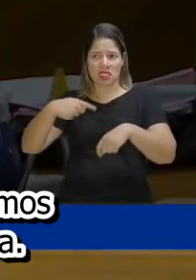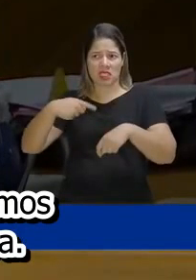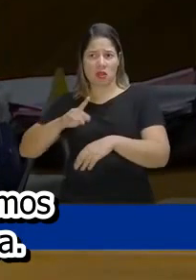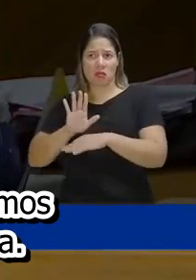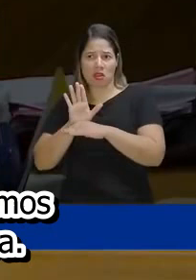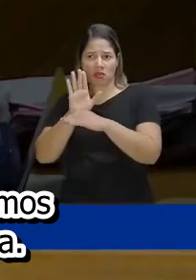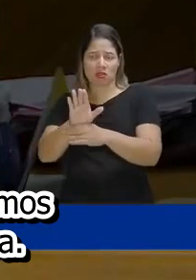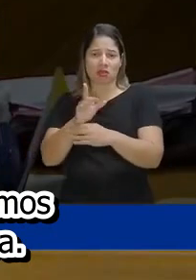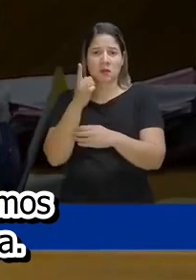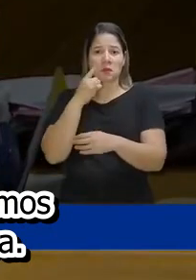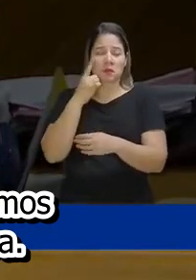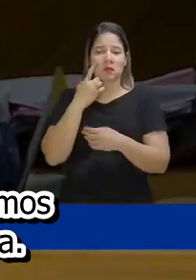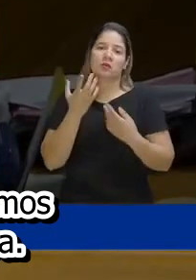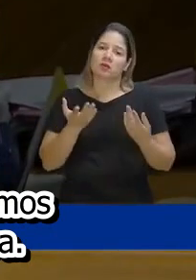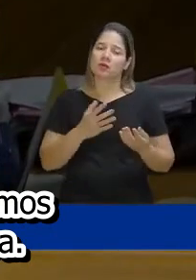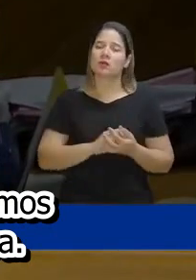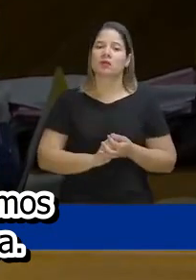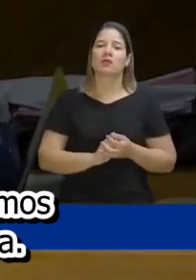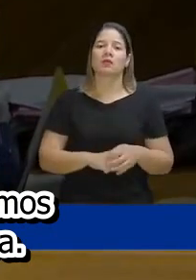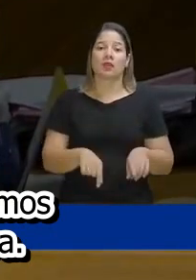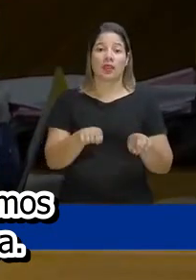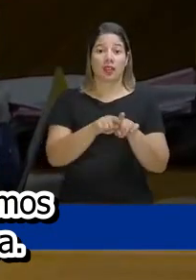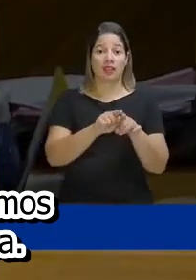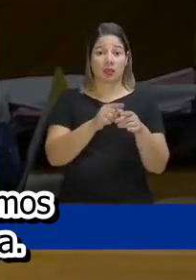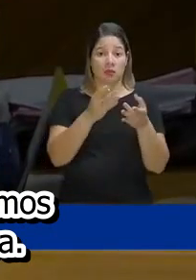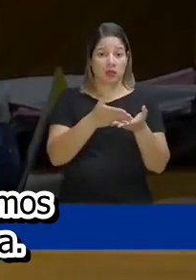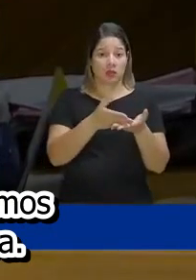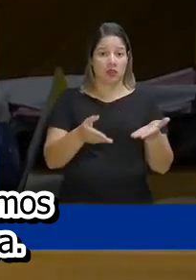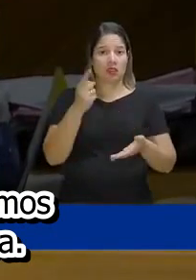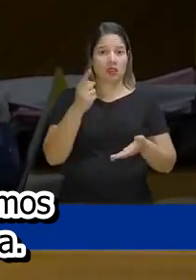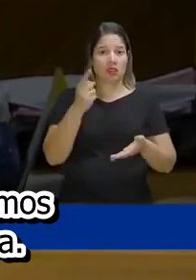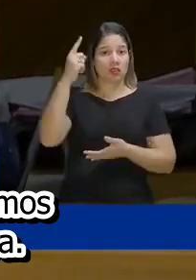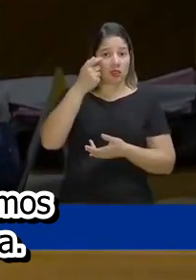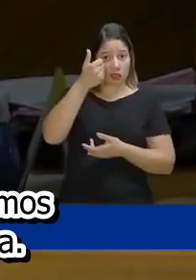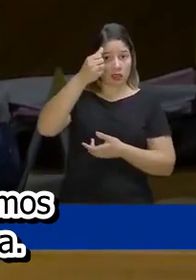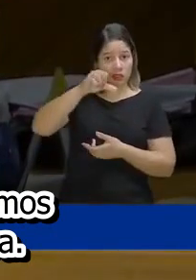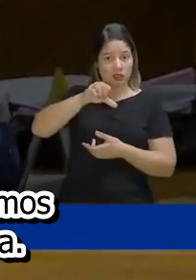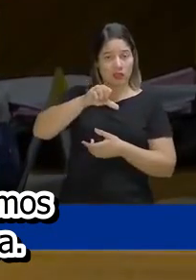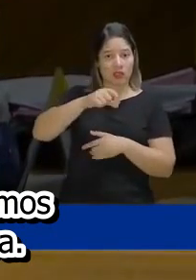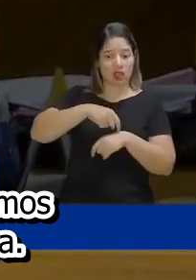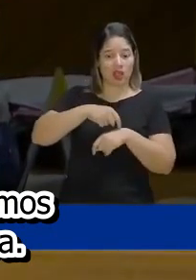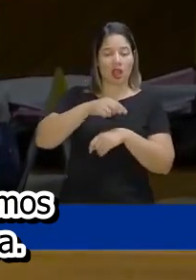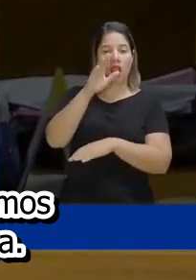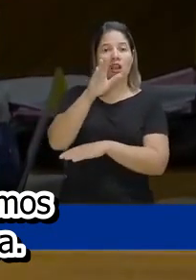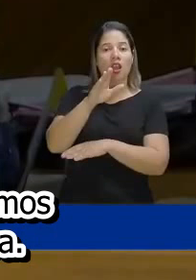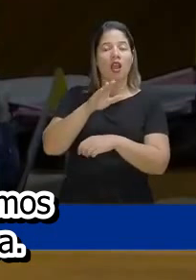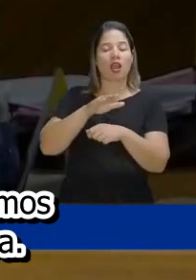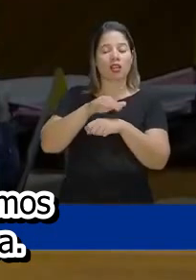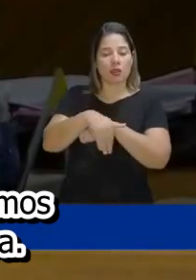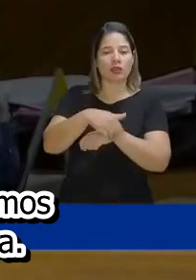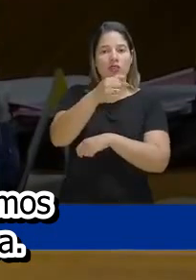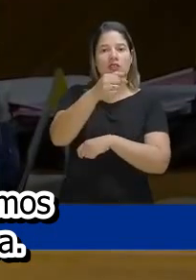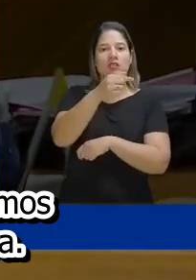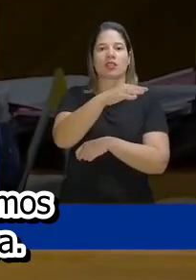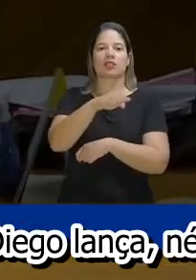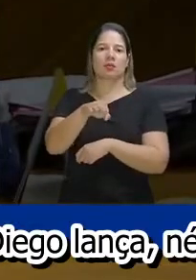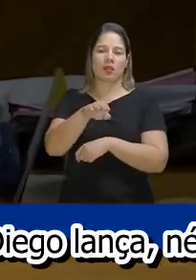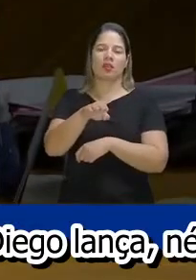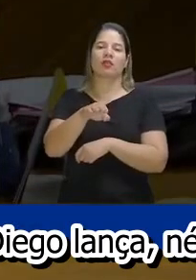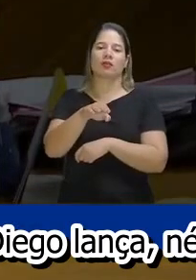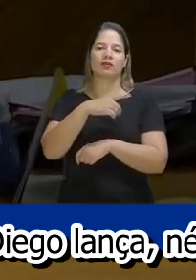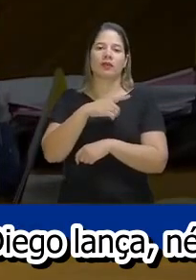daqui. E lembrando aos ilustres pares que às 19h30 teremos o lançamento de um livro do Dr. Diego